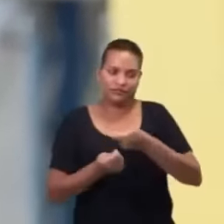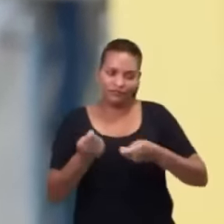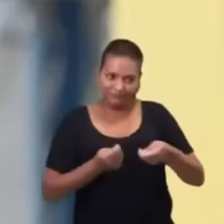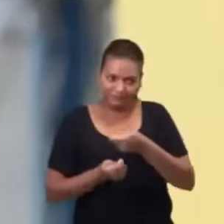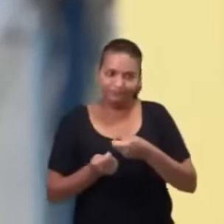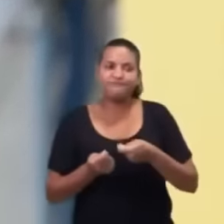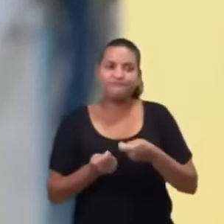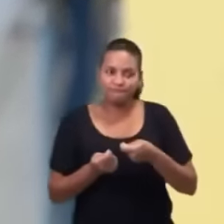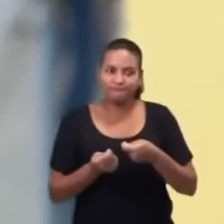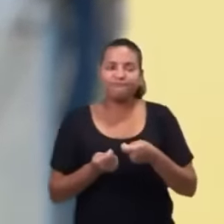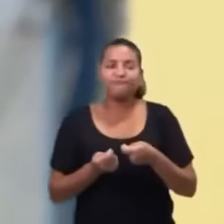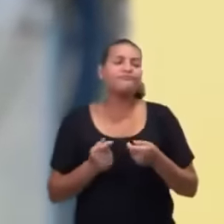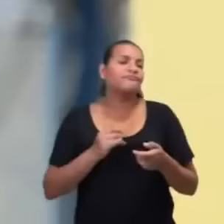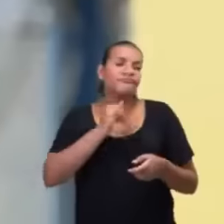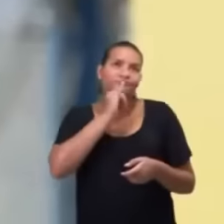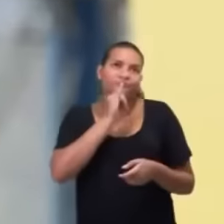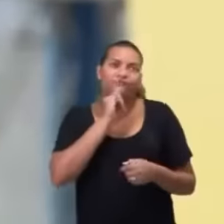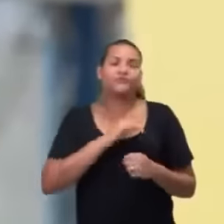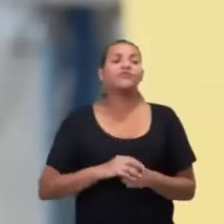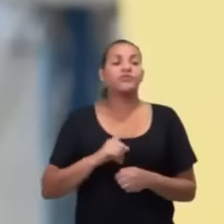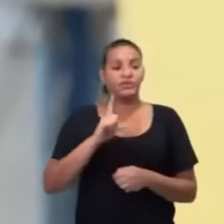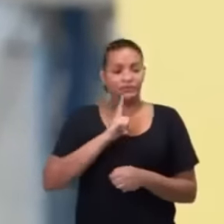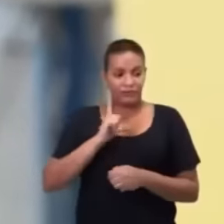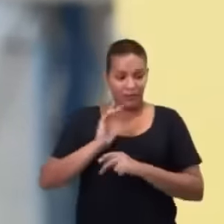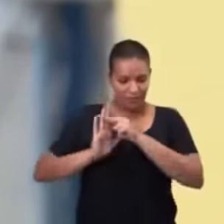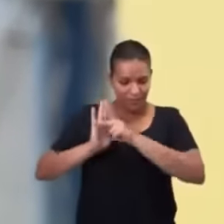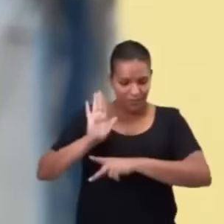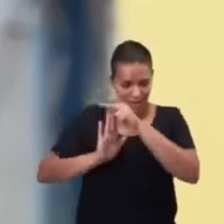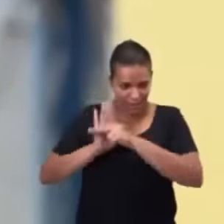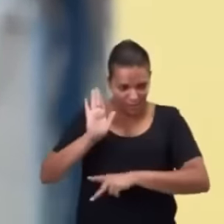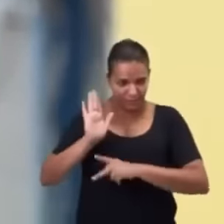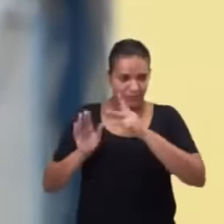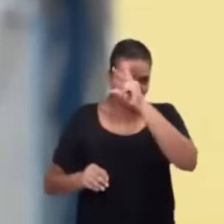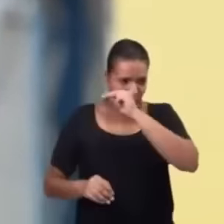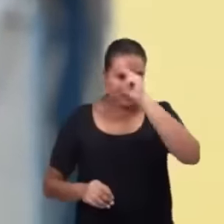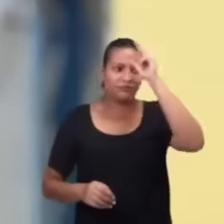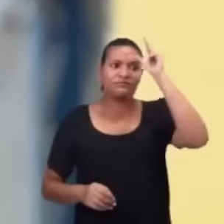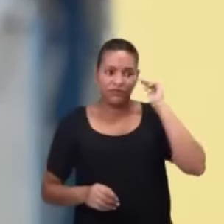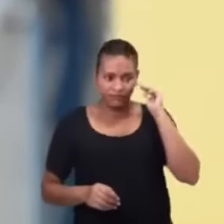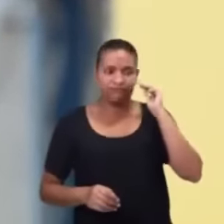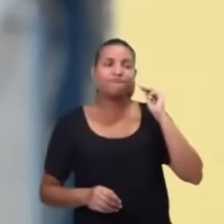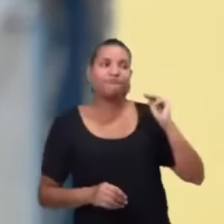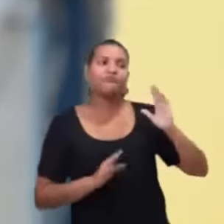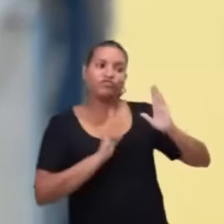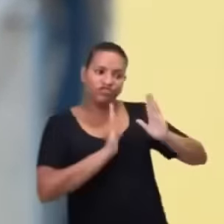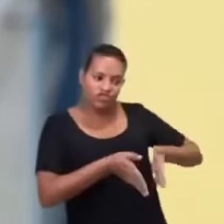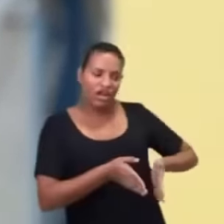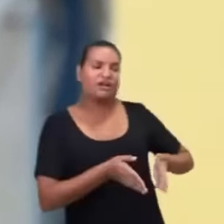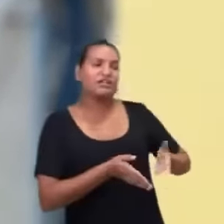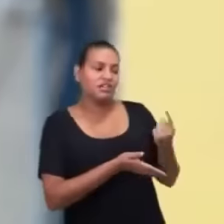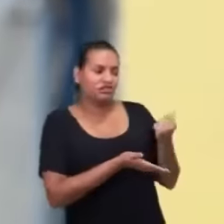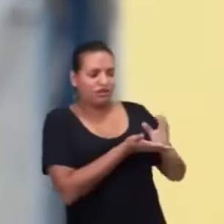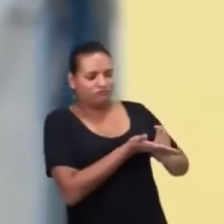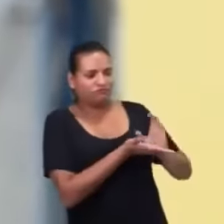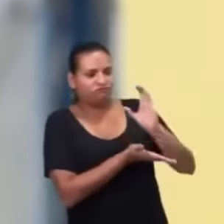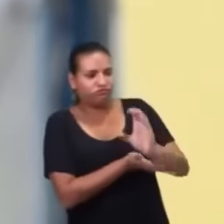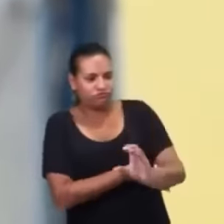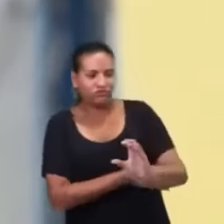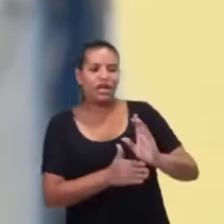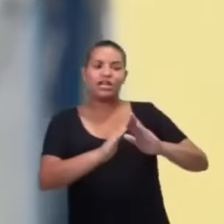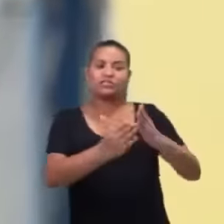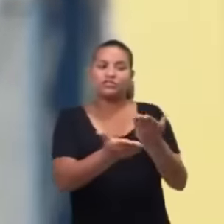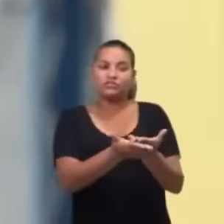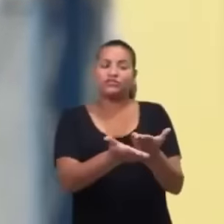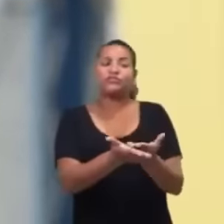administrativa. Então, através de um programa municipal, a prefeitura garante o repasse de recursos para as escolas, que permite o diretor